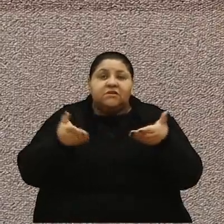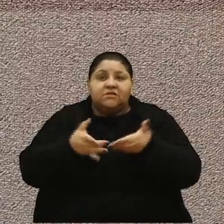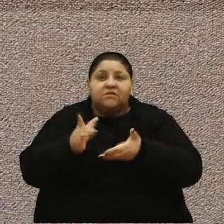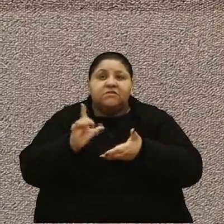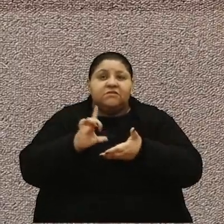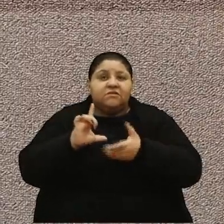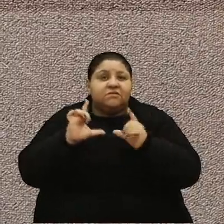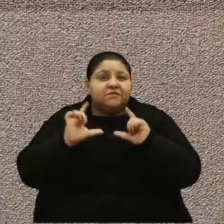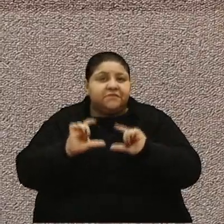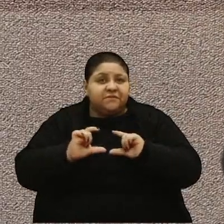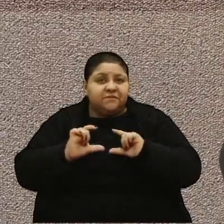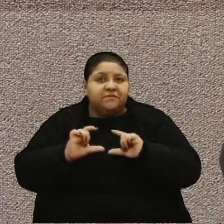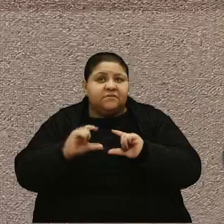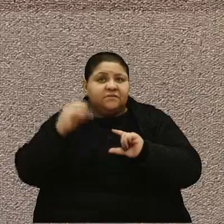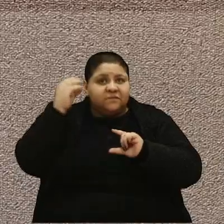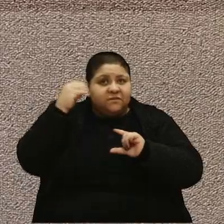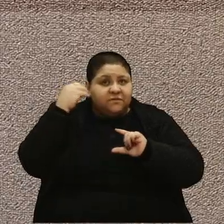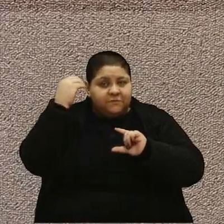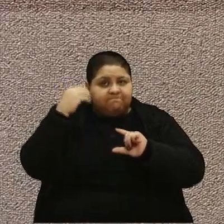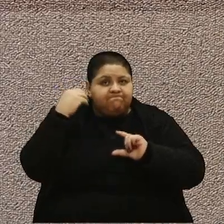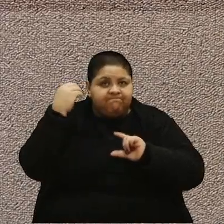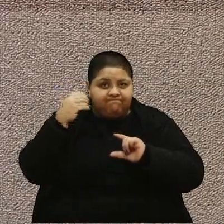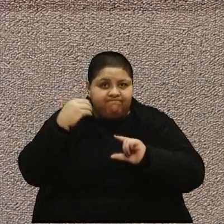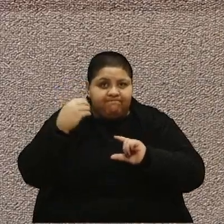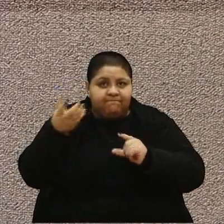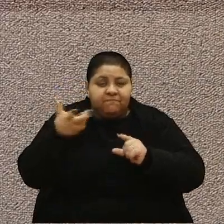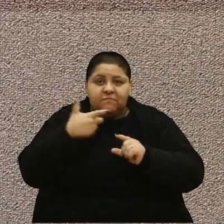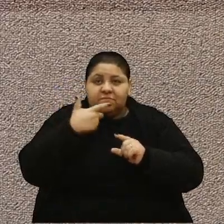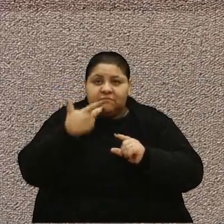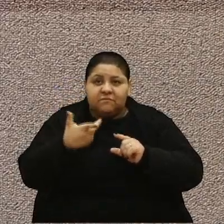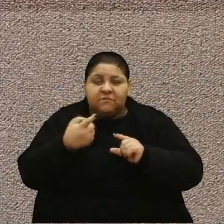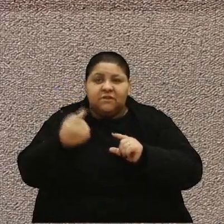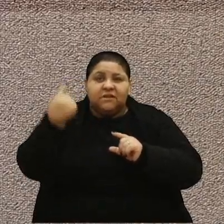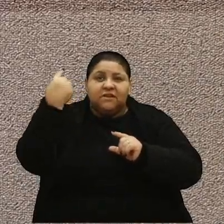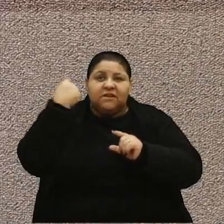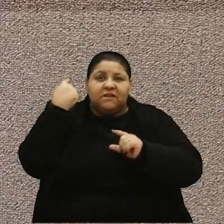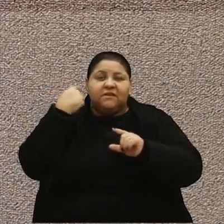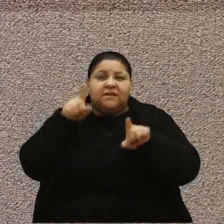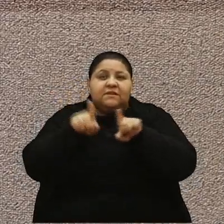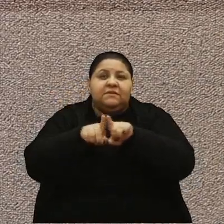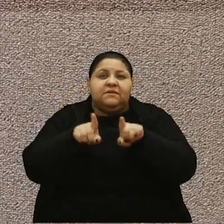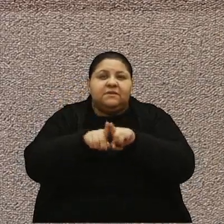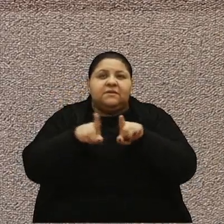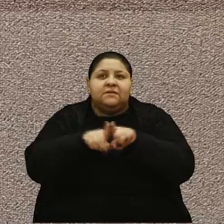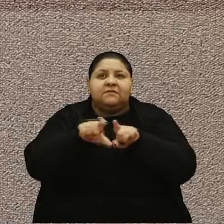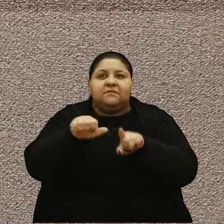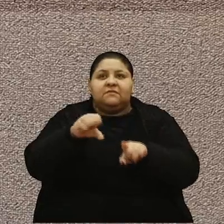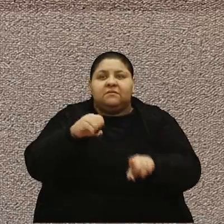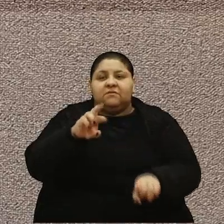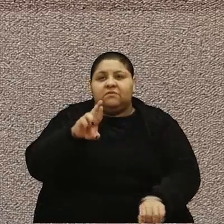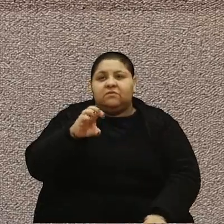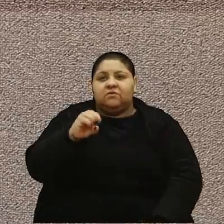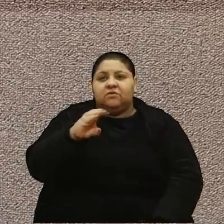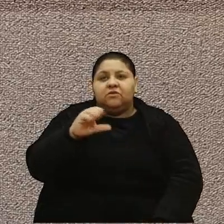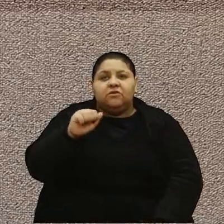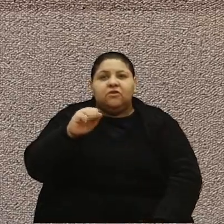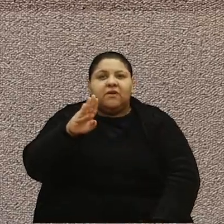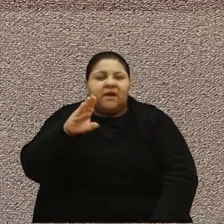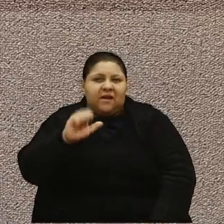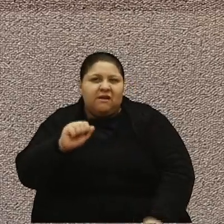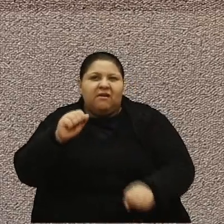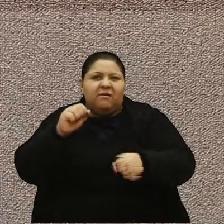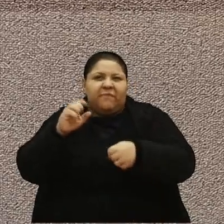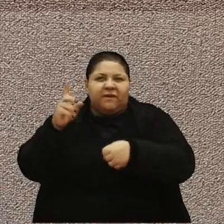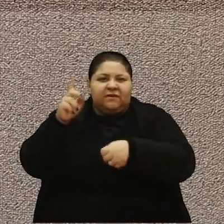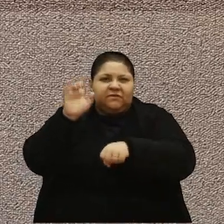um pouco dessa experiência e quero lhe dizer que uma vez eu estava em Sorocaba, como secretário da Educação do município de